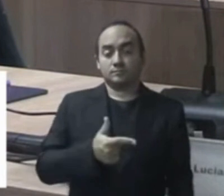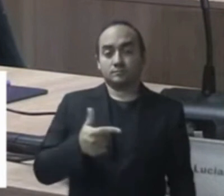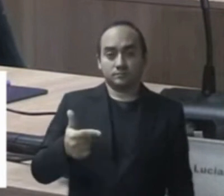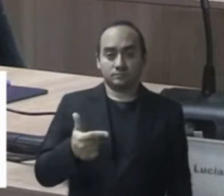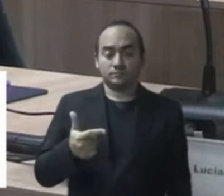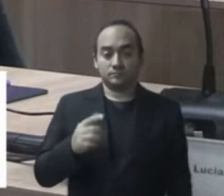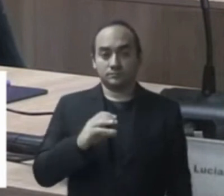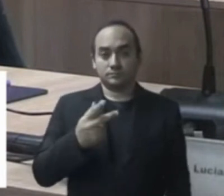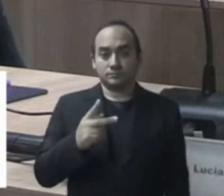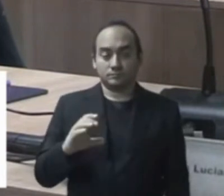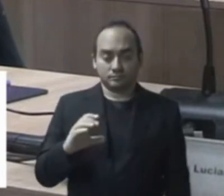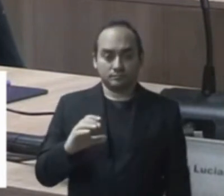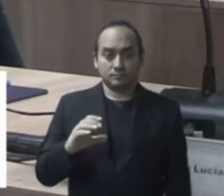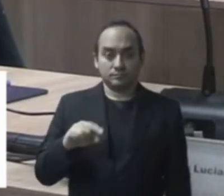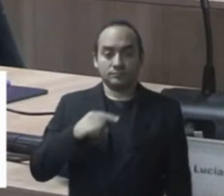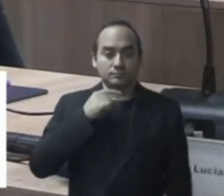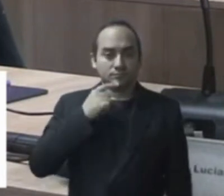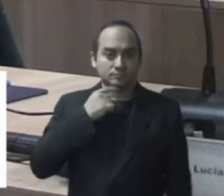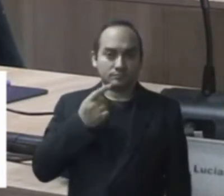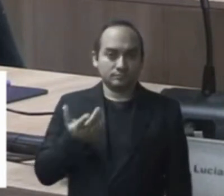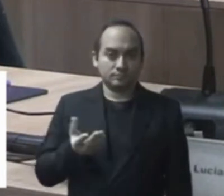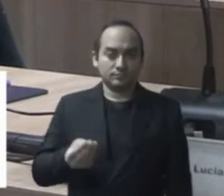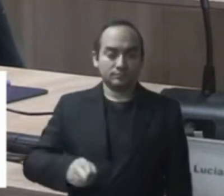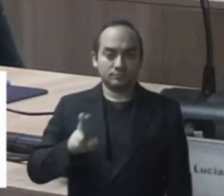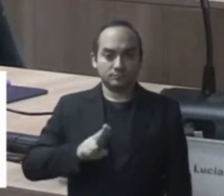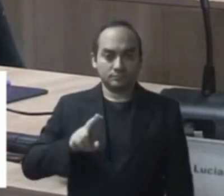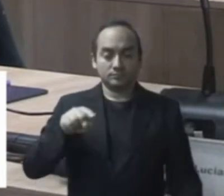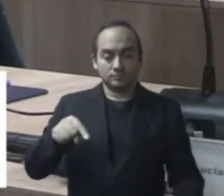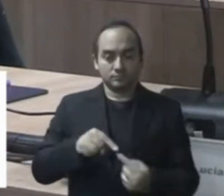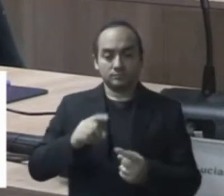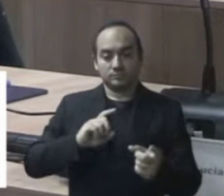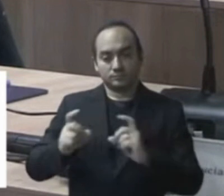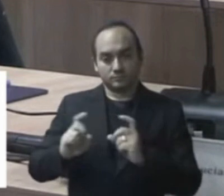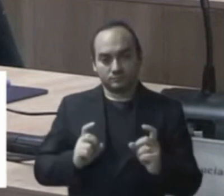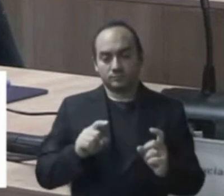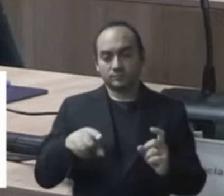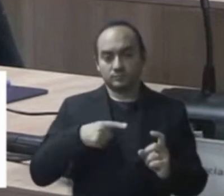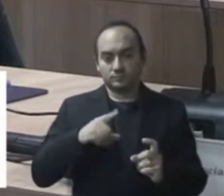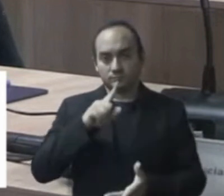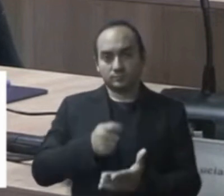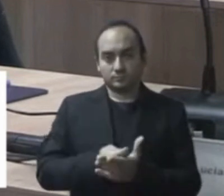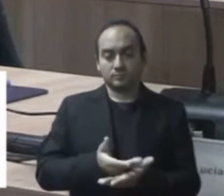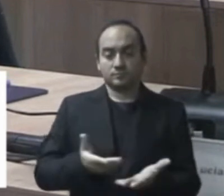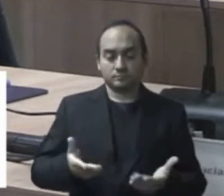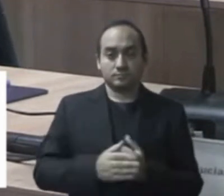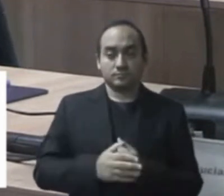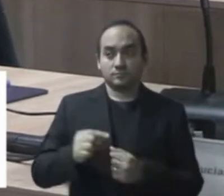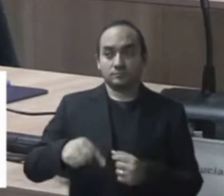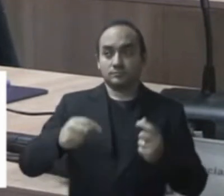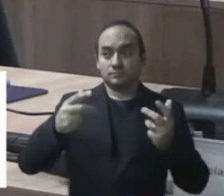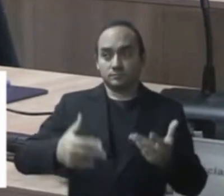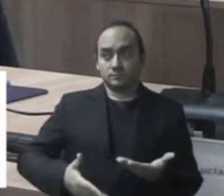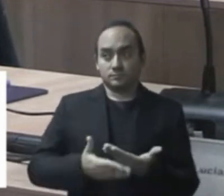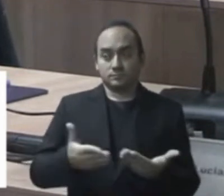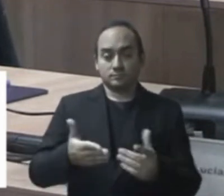CPC, não sendo possível, portanto, a utilização desta via recursal para rediscussão meritória. E aí eu destaco precedentes